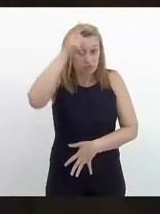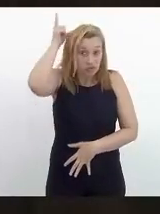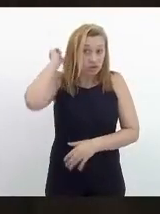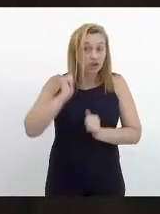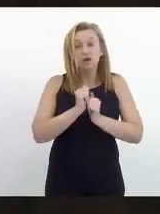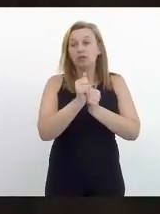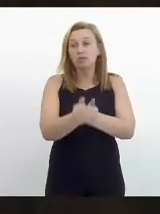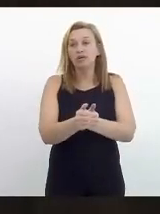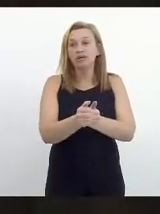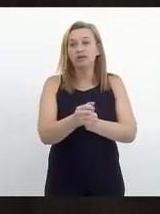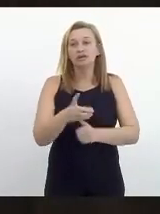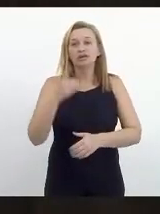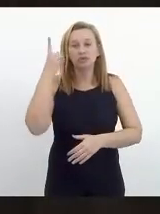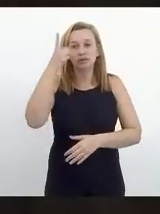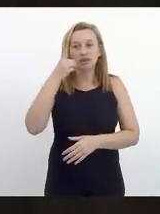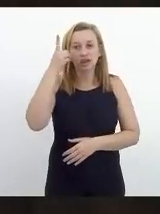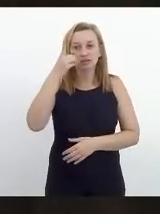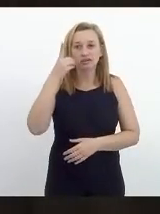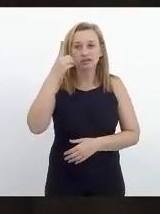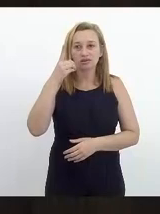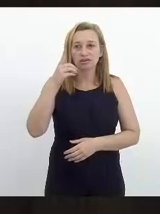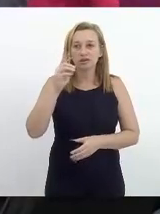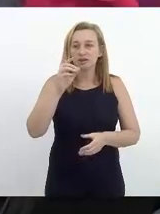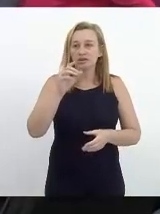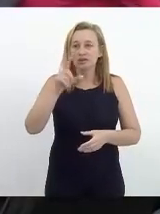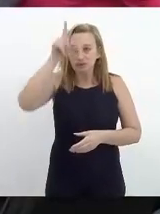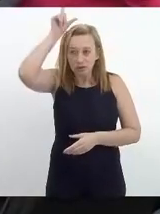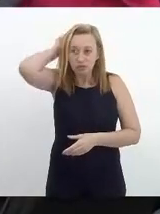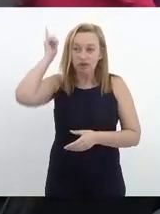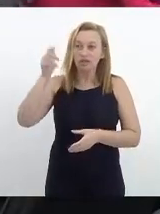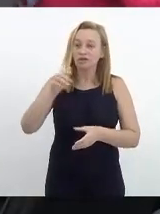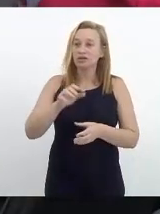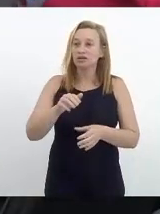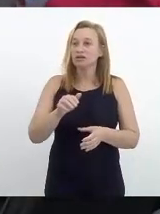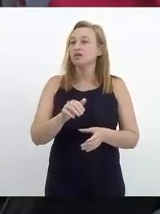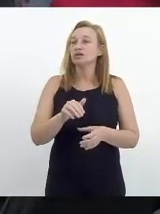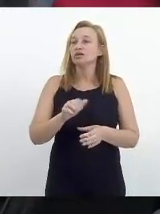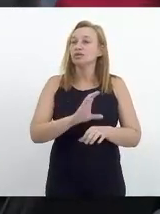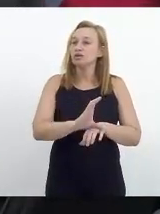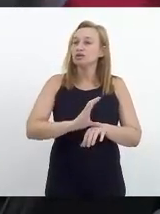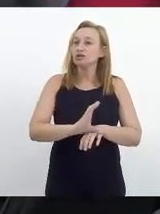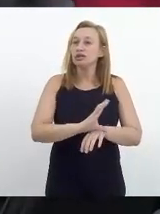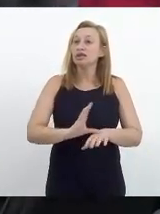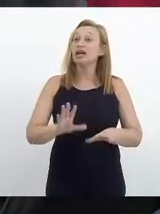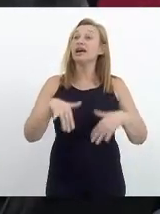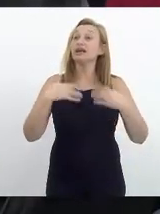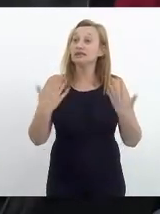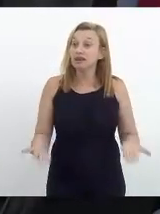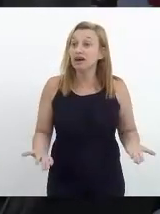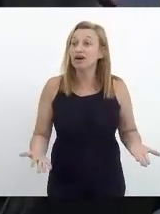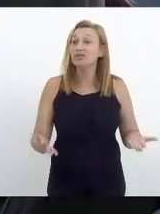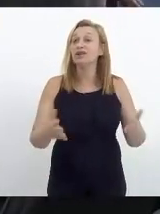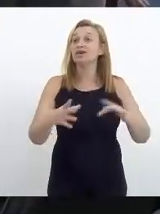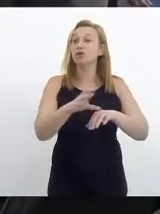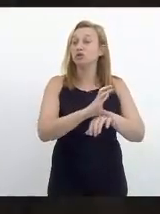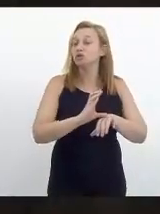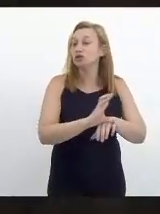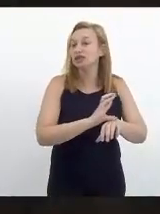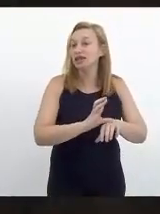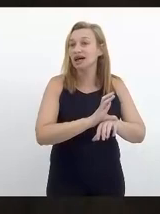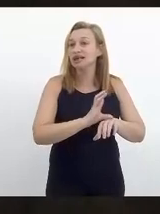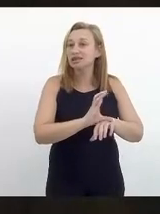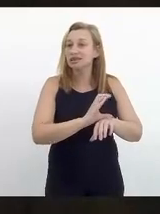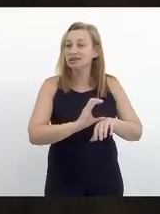o parecer do deputado Luiz Paulo pela constitucionalidade. Não, eu sou coautor. Eu acompanho. Então, meu parecer é pela